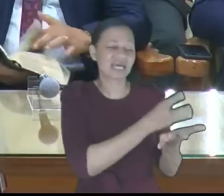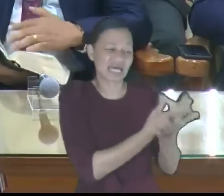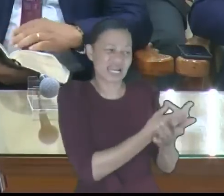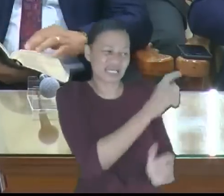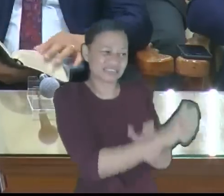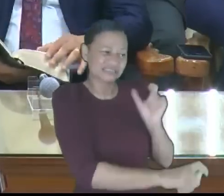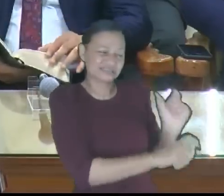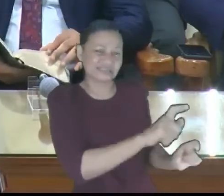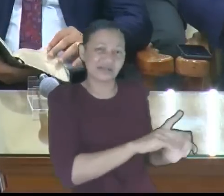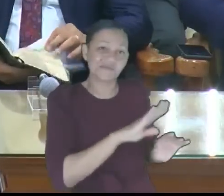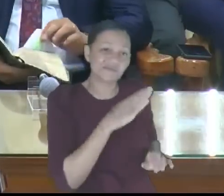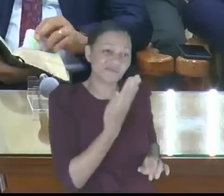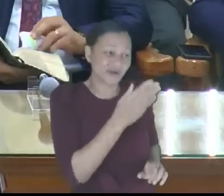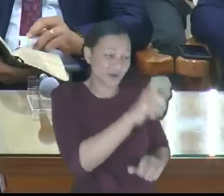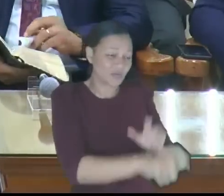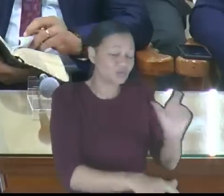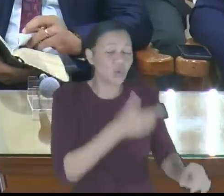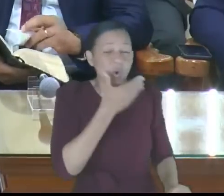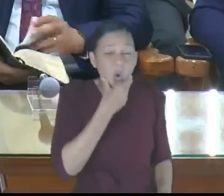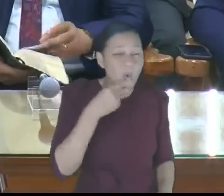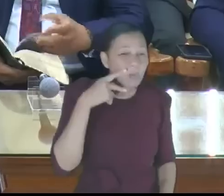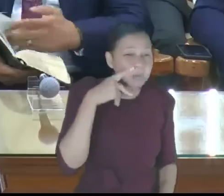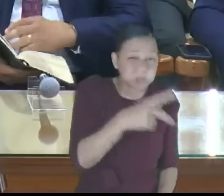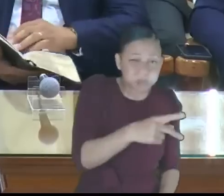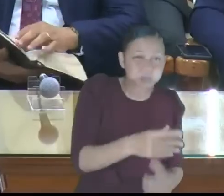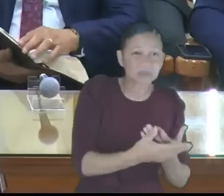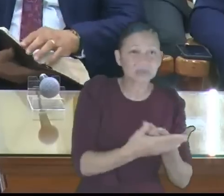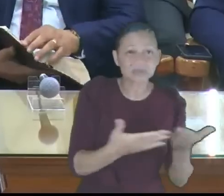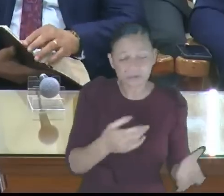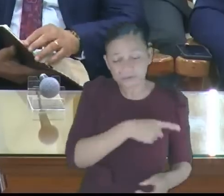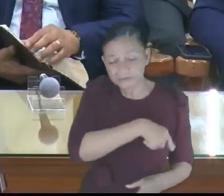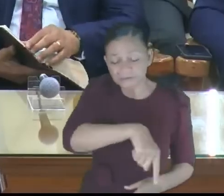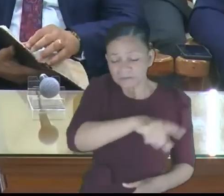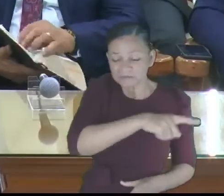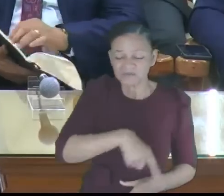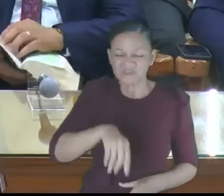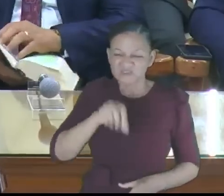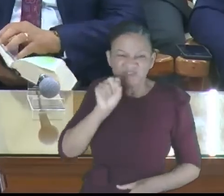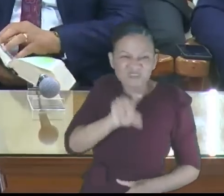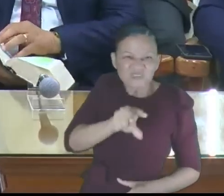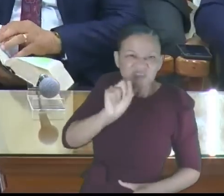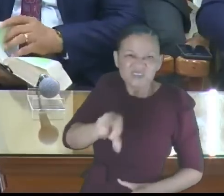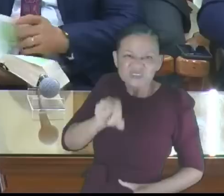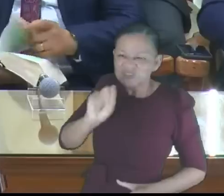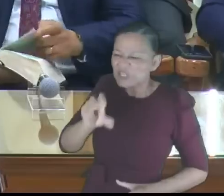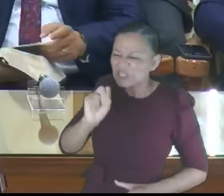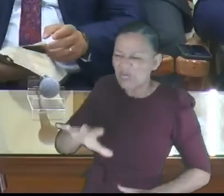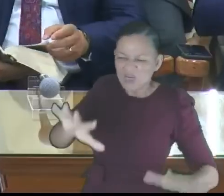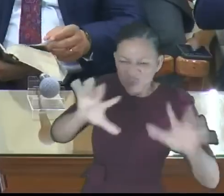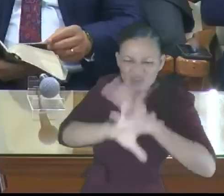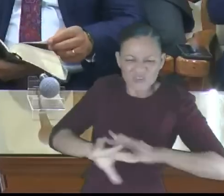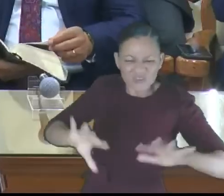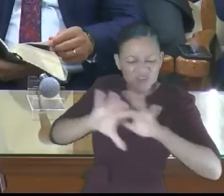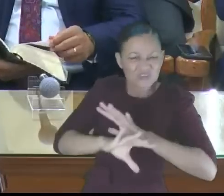apareceram uns falsos profetas, uns falsos pastores, e envenenaram a igreja.